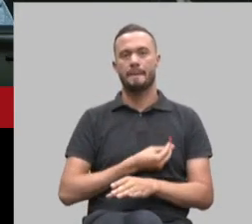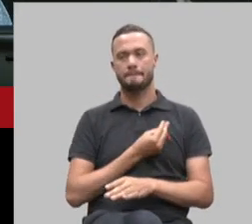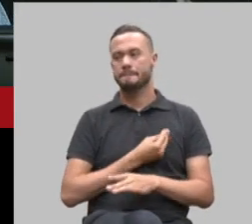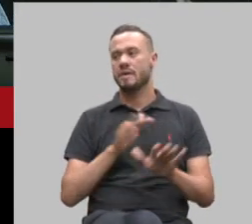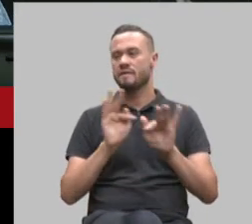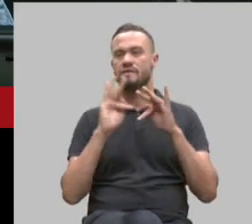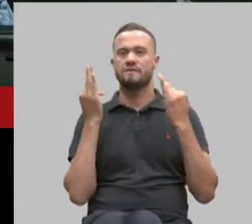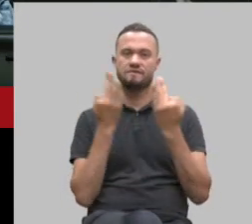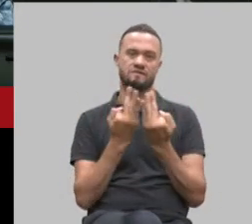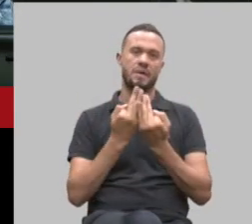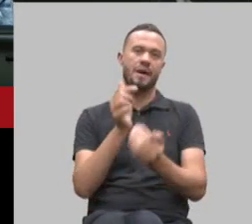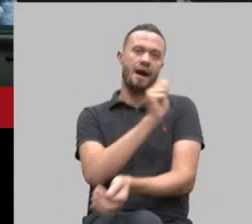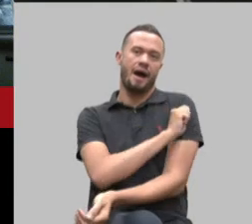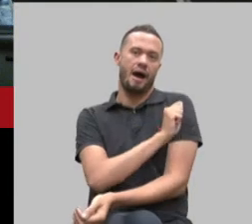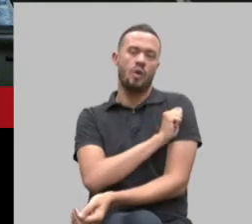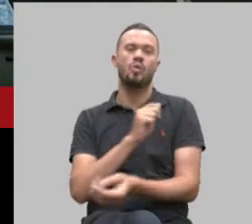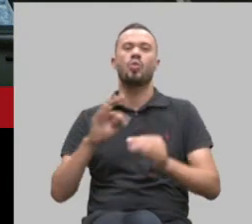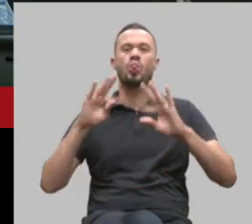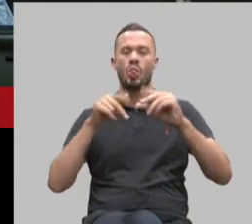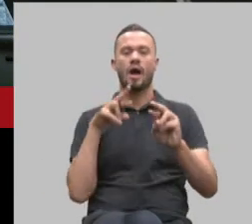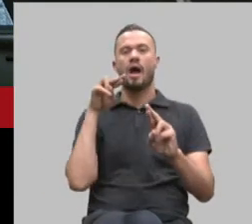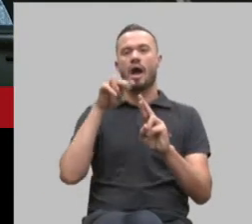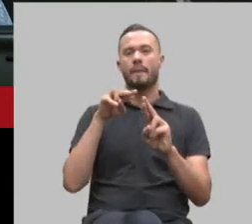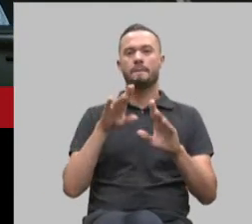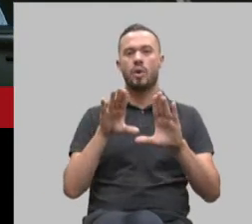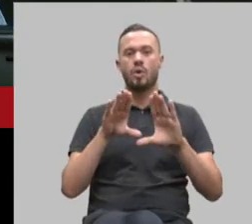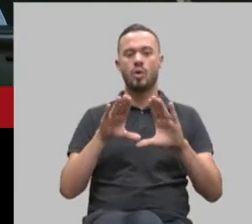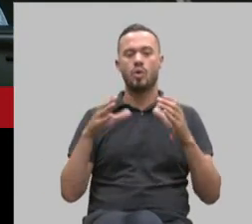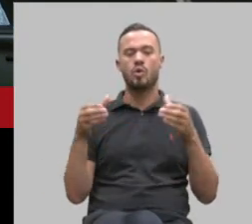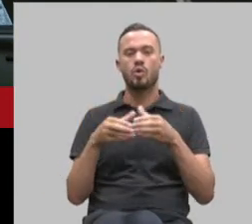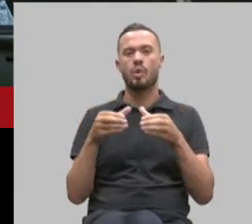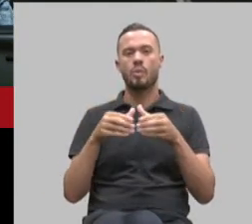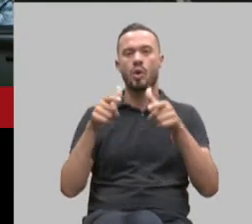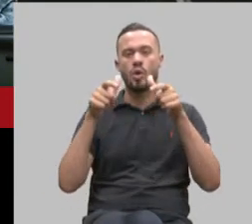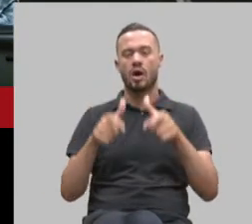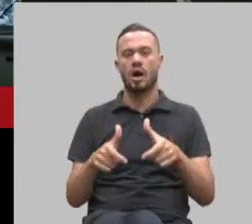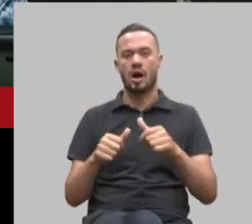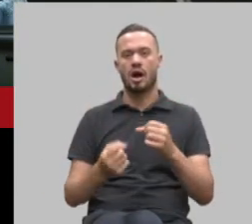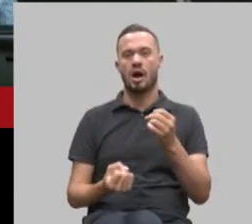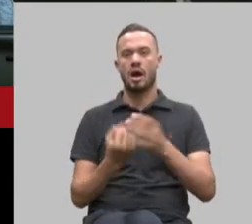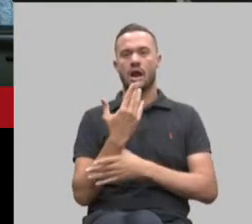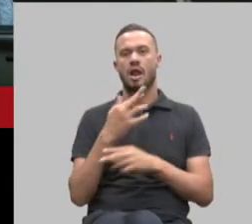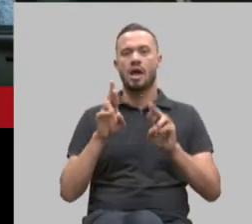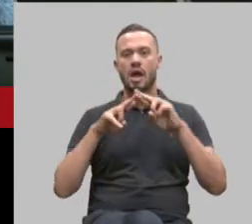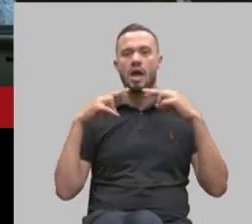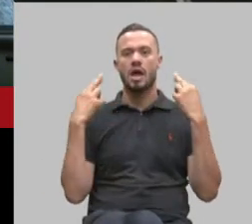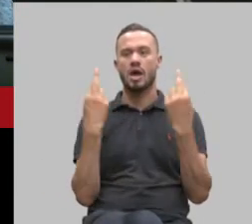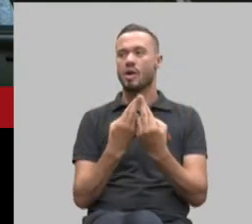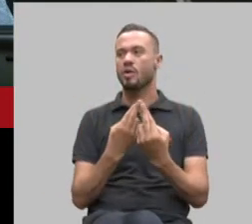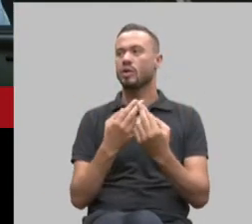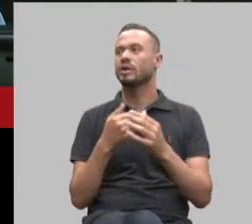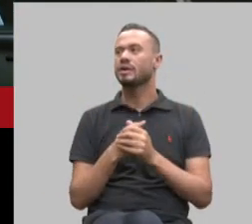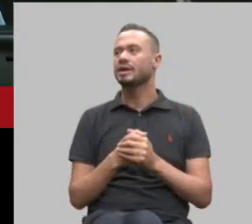alunos e representantes da comunidade local para a realização de reuniões quinzenais